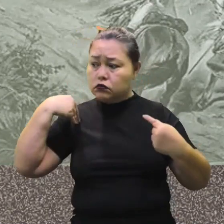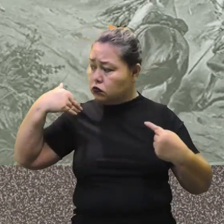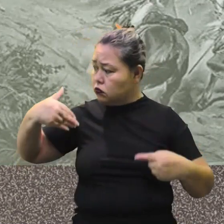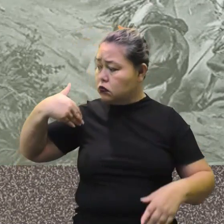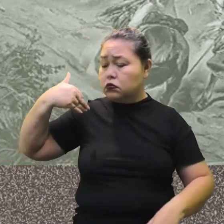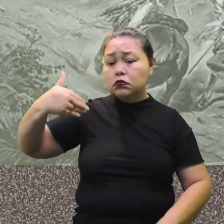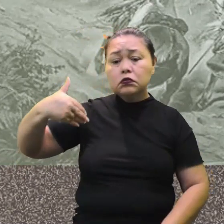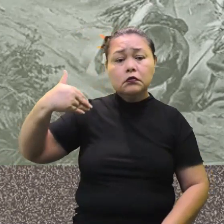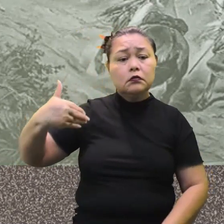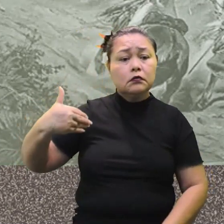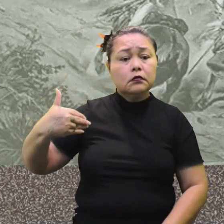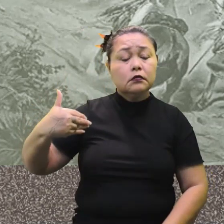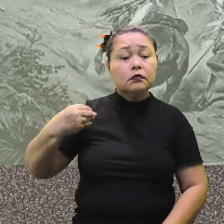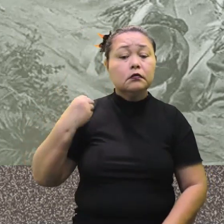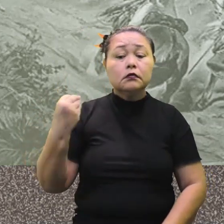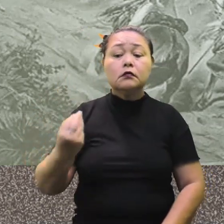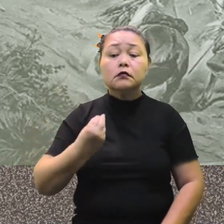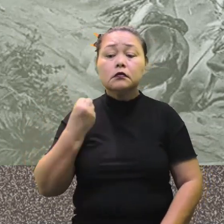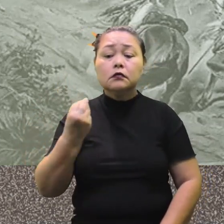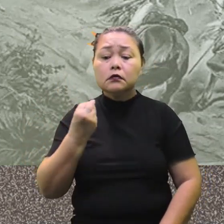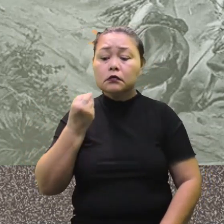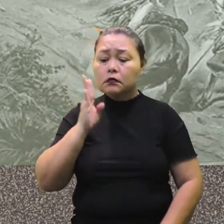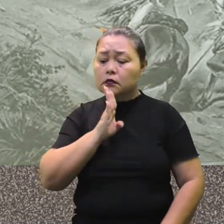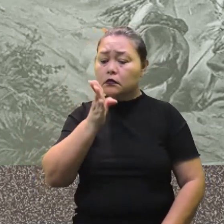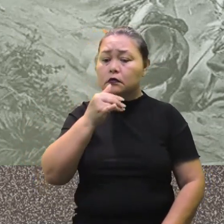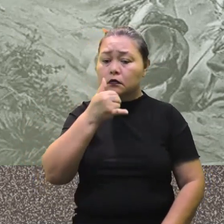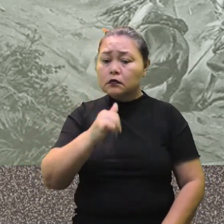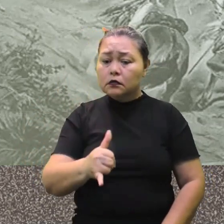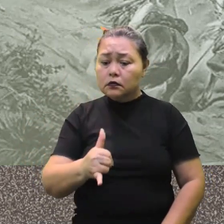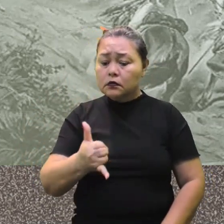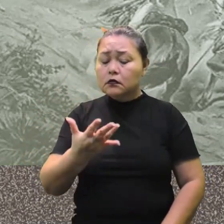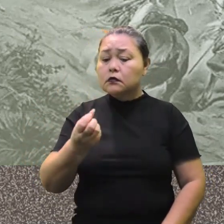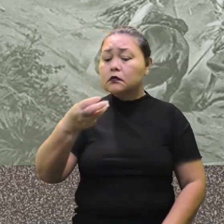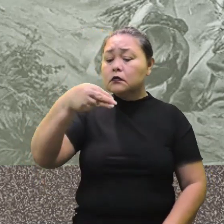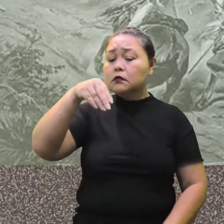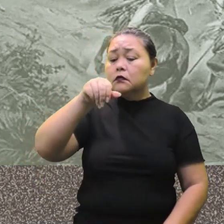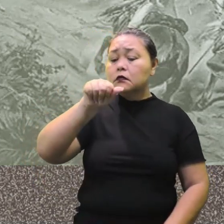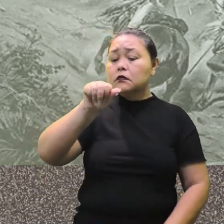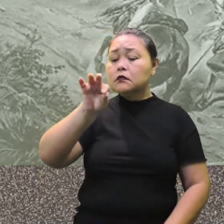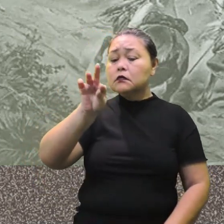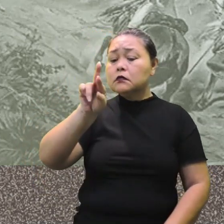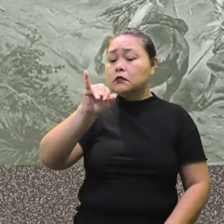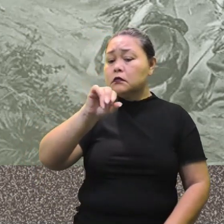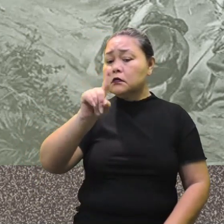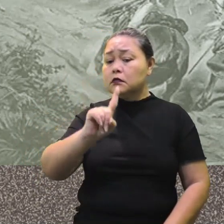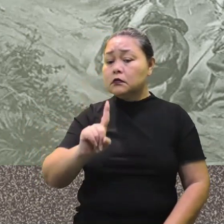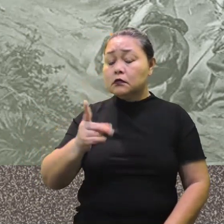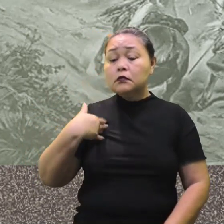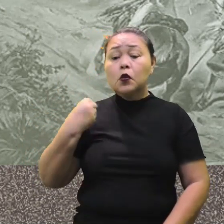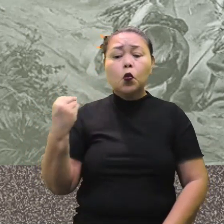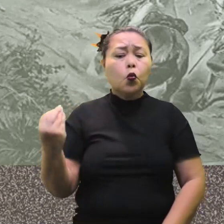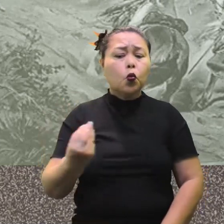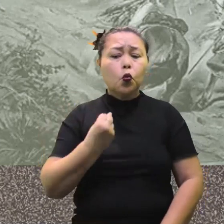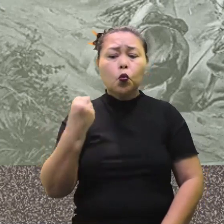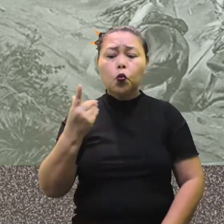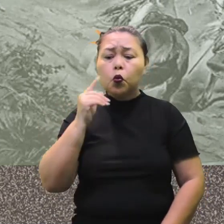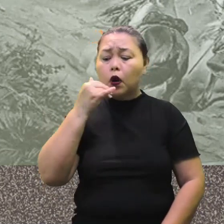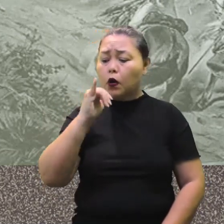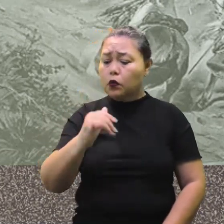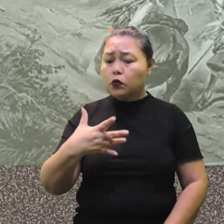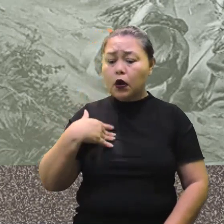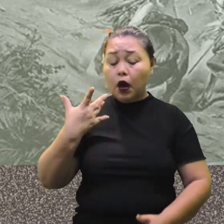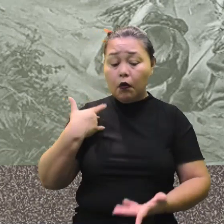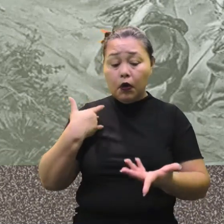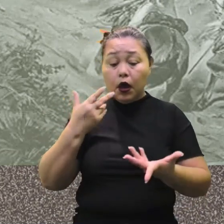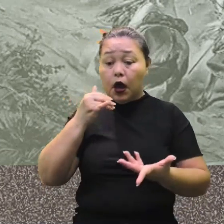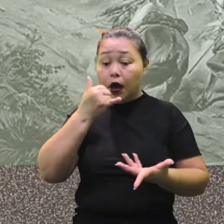longo do tempo como é que está essa questão energética, essa matriz energética. Como nós vamos produzir uma